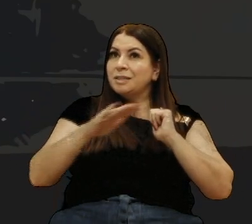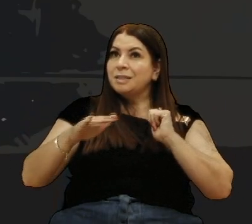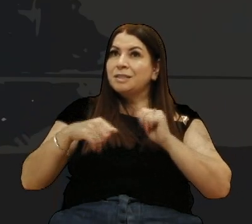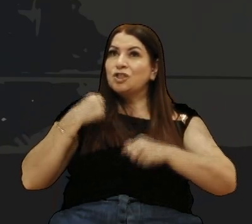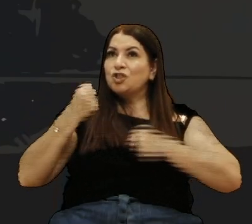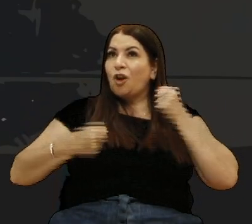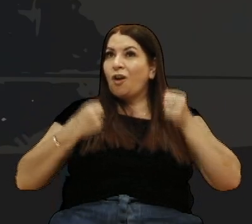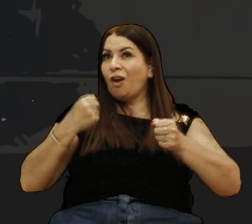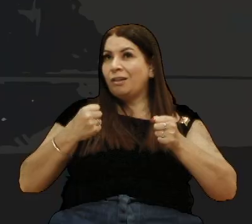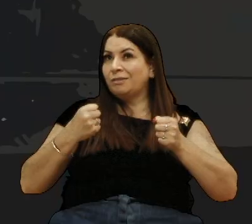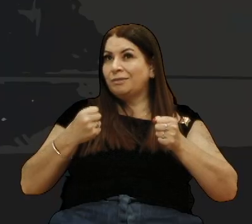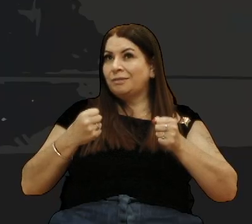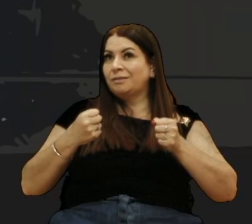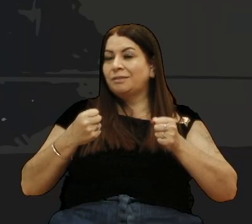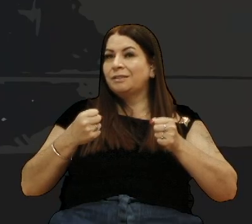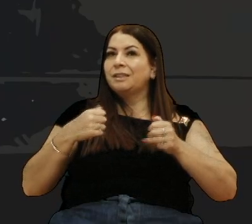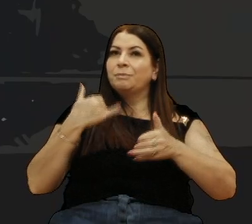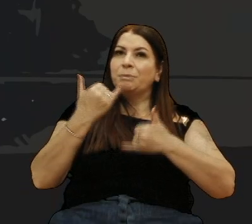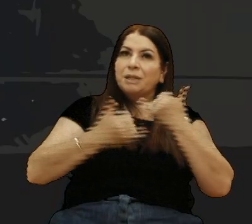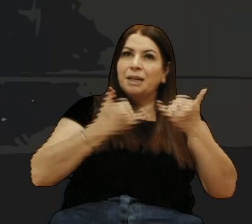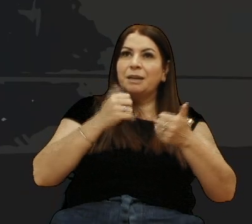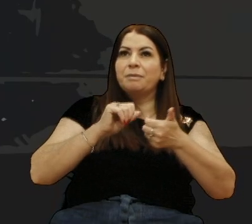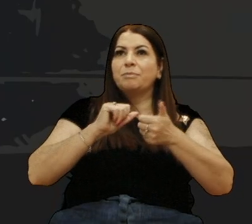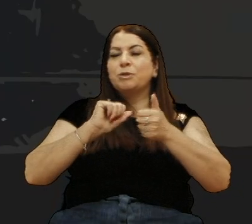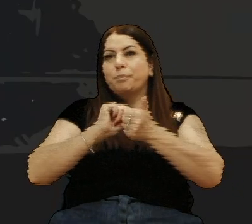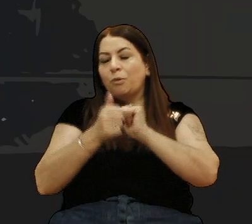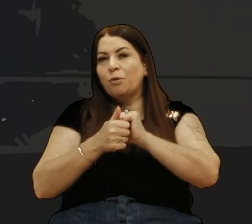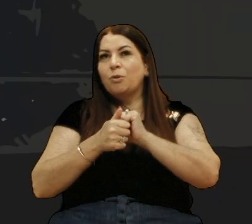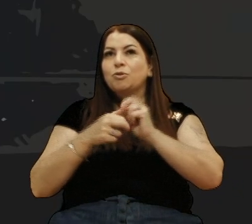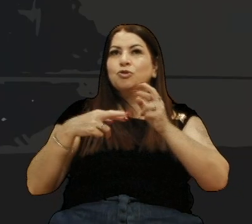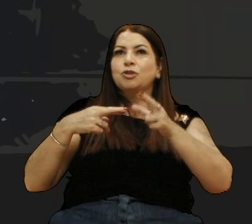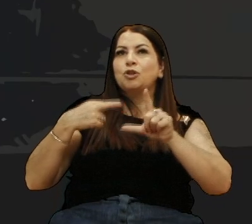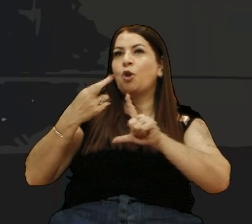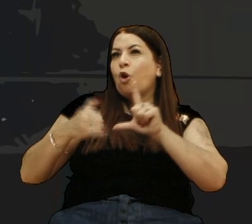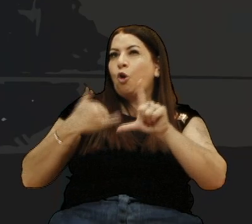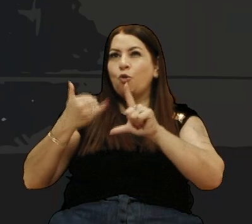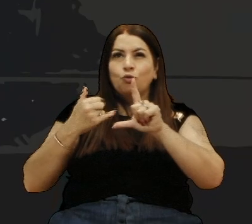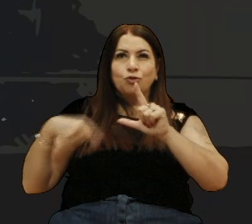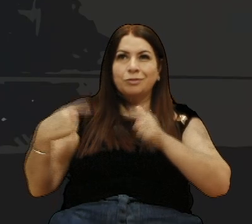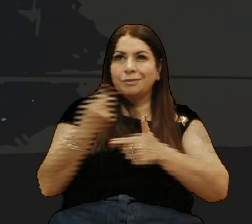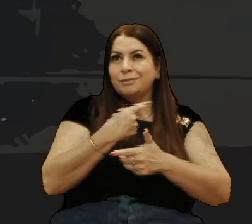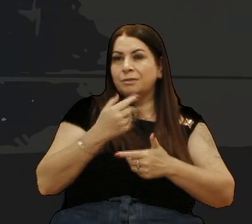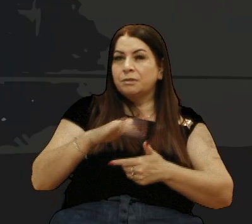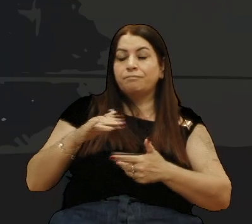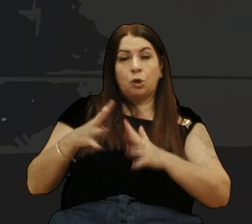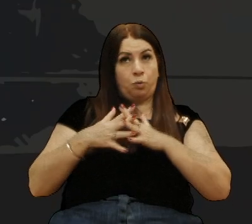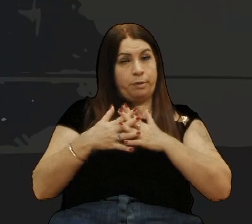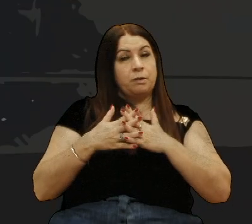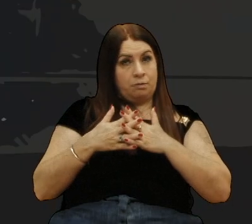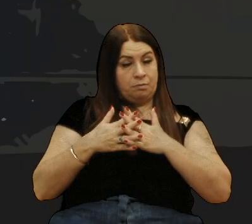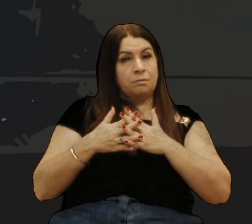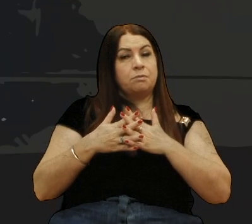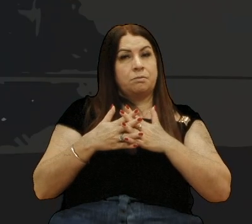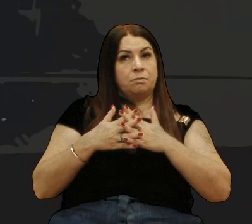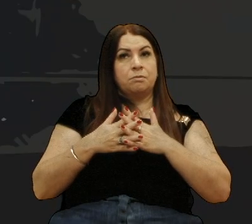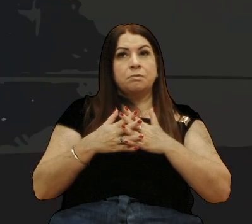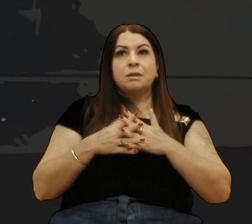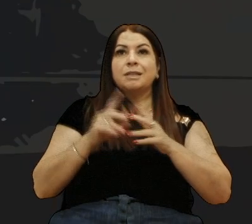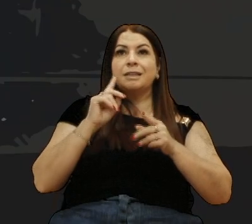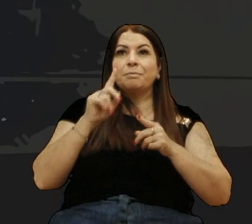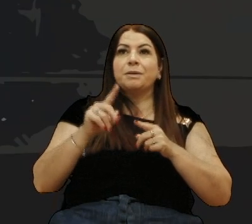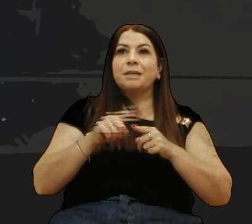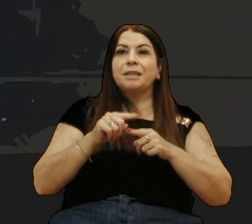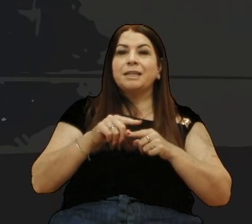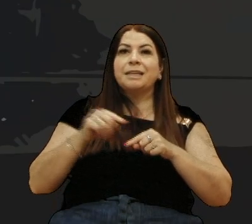correm. É para confraternização, é para o espaço, né, lúdico das crianças. Então, é muito muito complicado. E volta ali a pista de